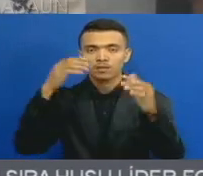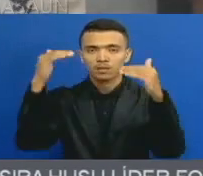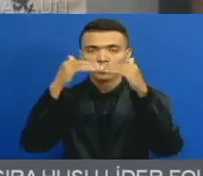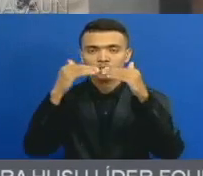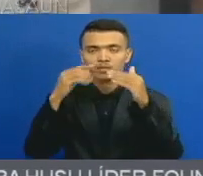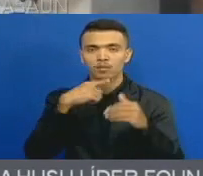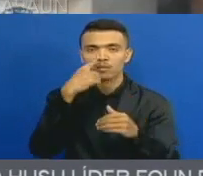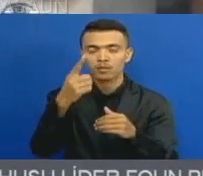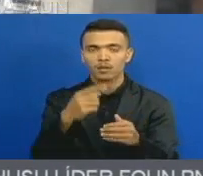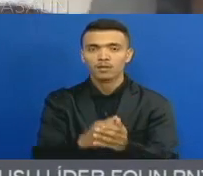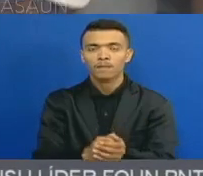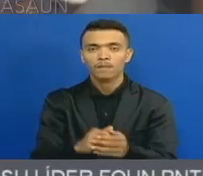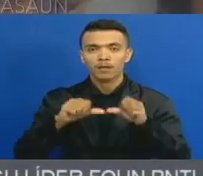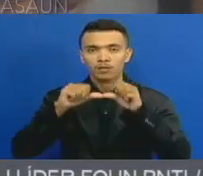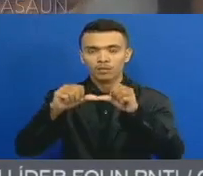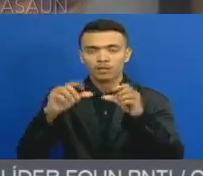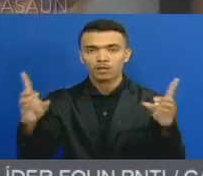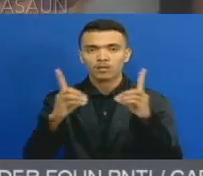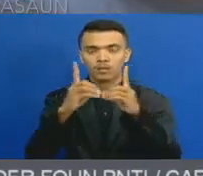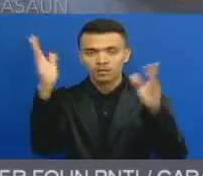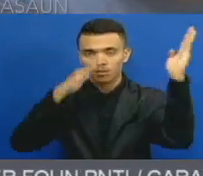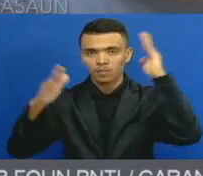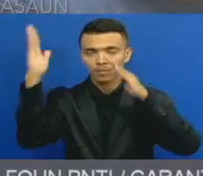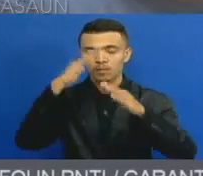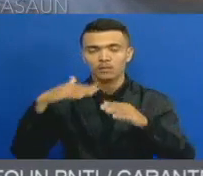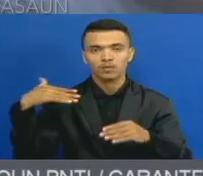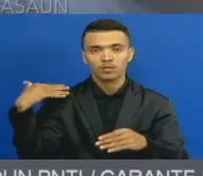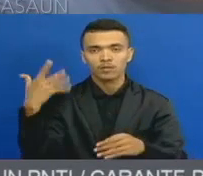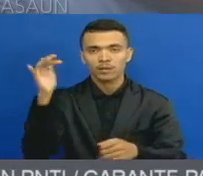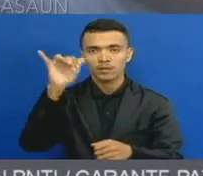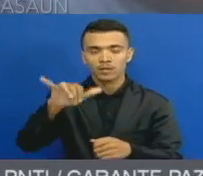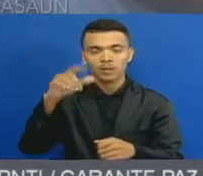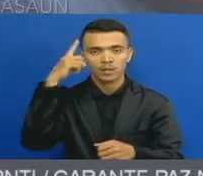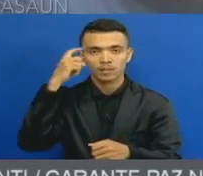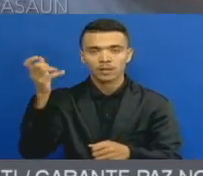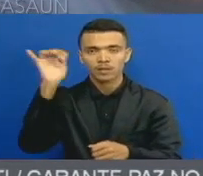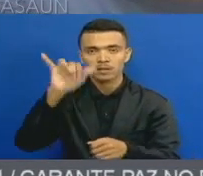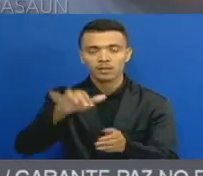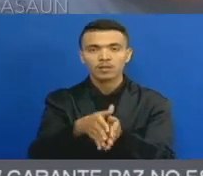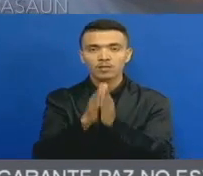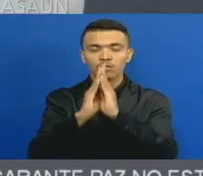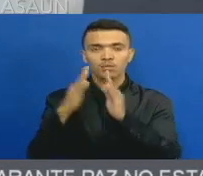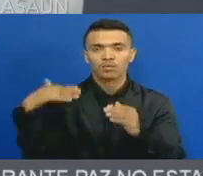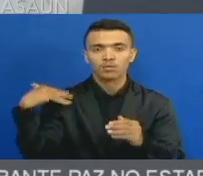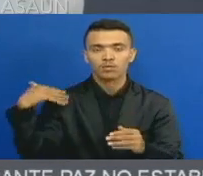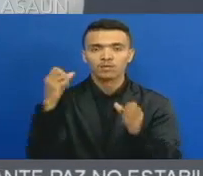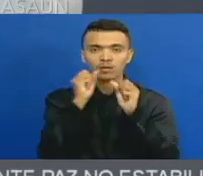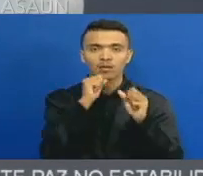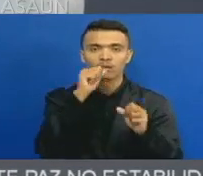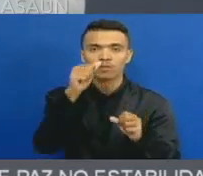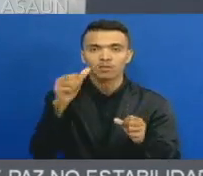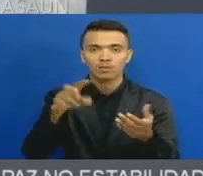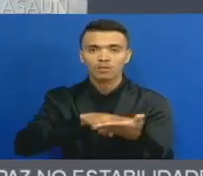Hateten. Durante, né, continua a acontecer problema entre Jovem Sira. Também, né, Sira Russo, a do Jovem Sira Hakribe